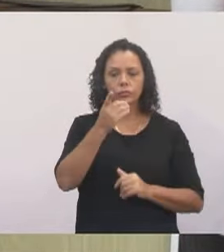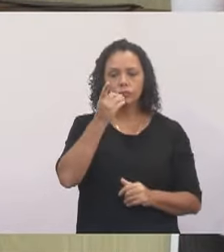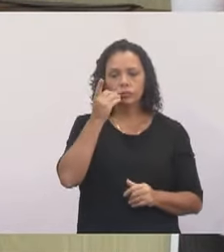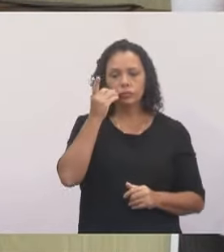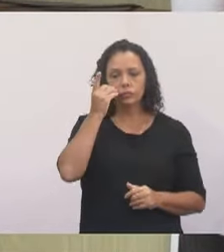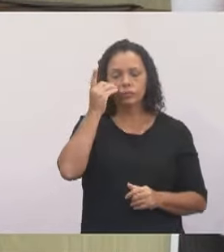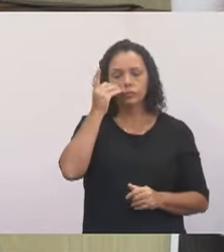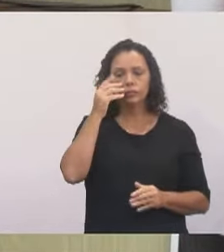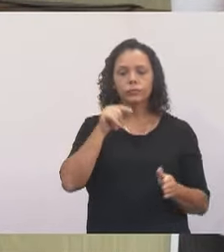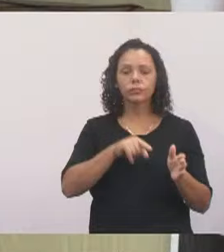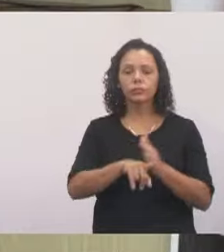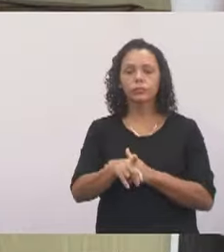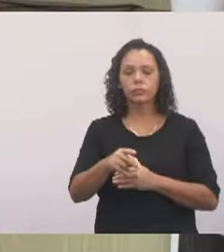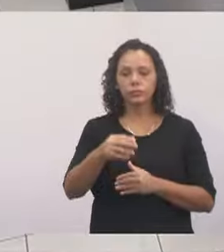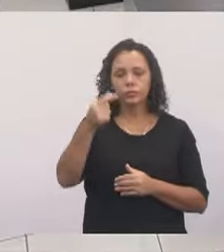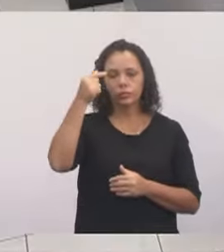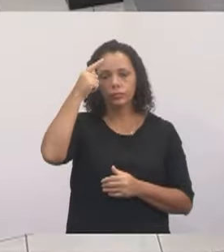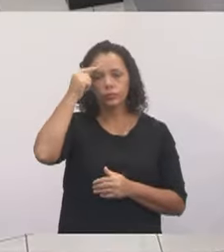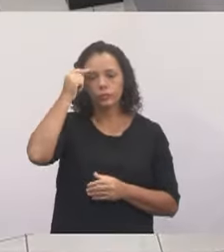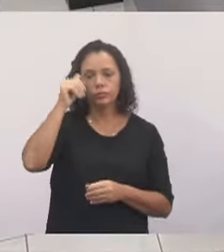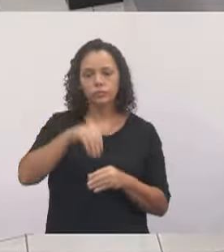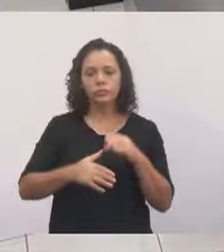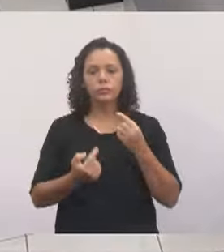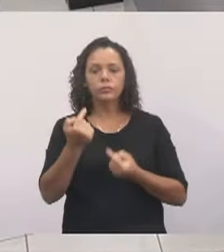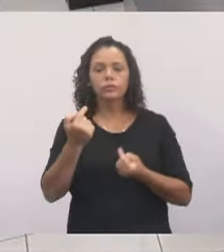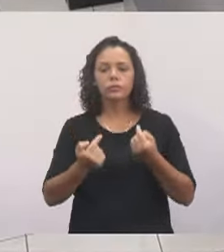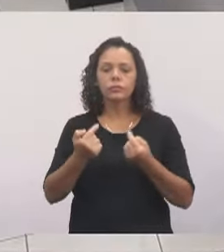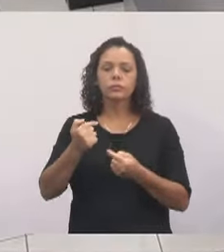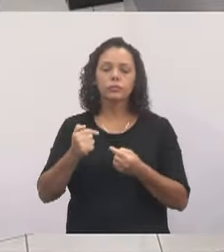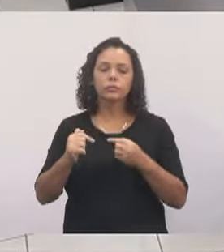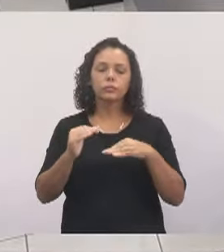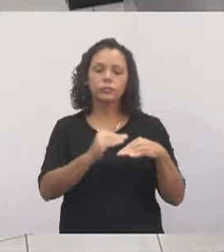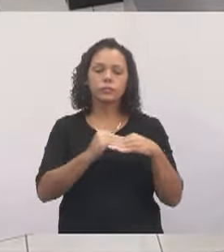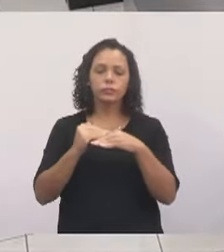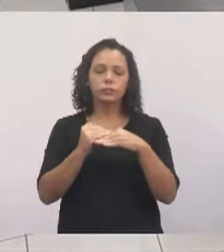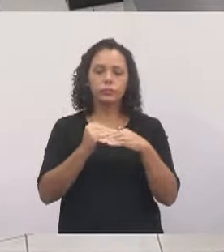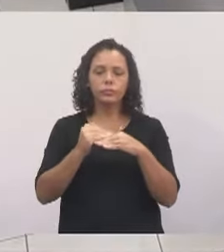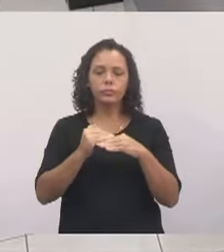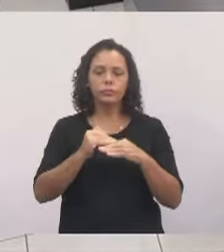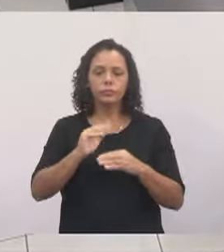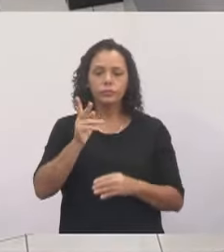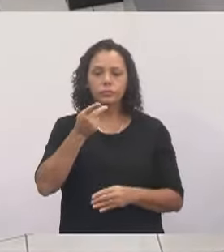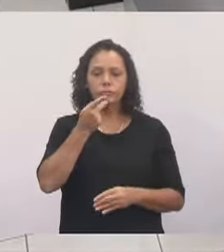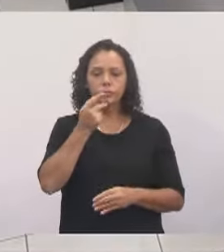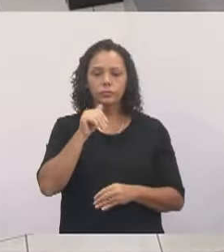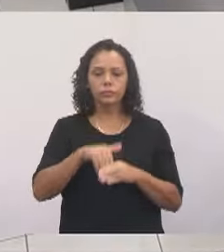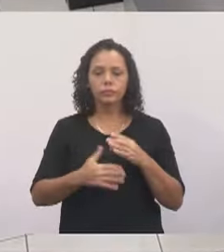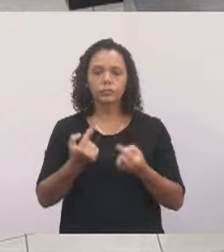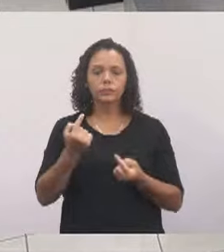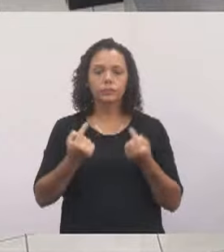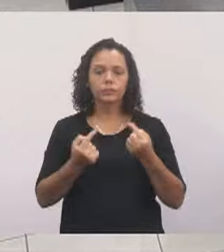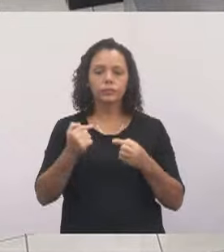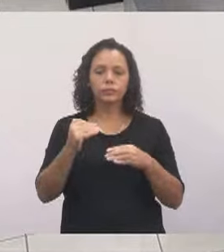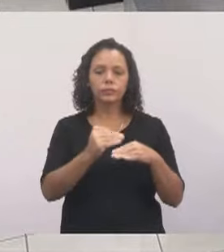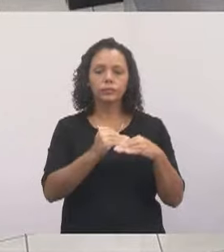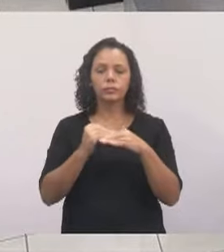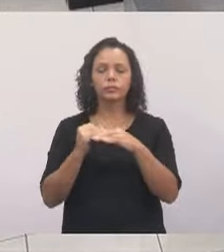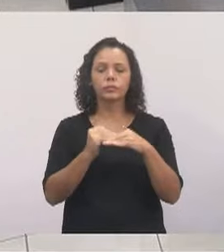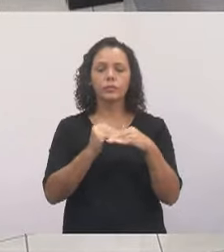Como vota o vereador Edgar Sazaki? Favorável. Como vota o vereador Hernani Barreto?